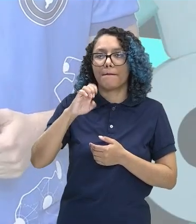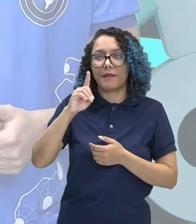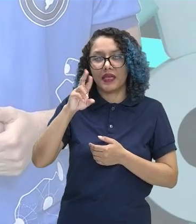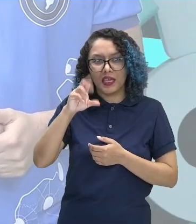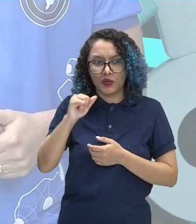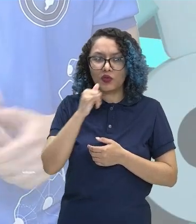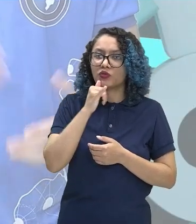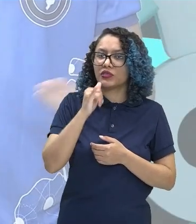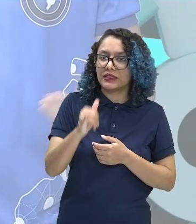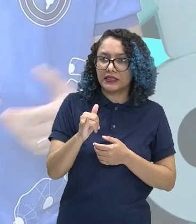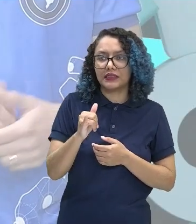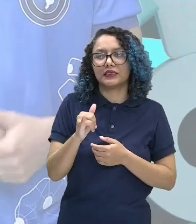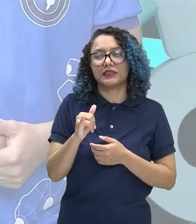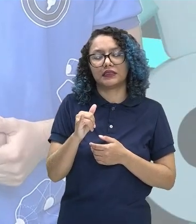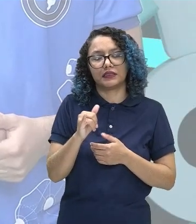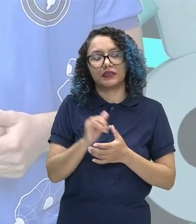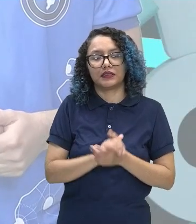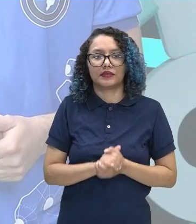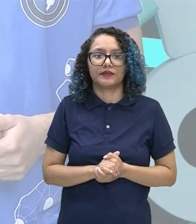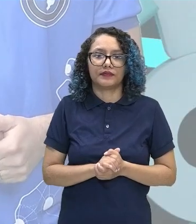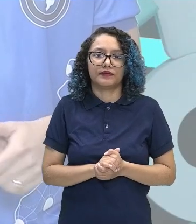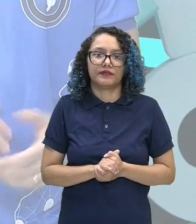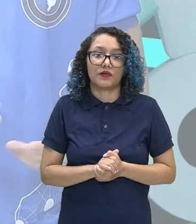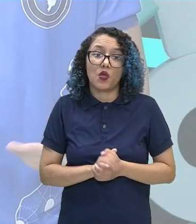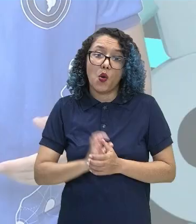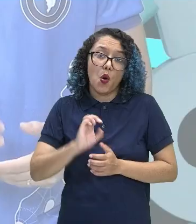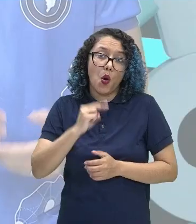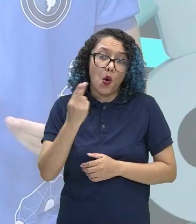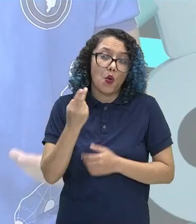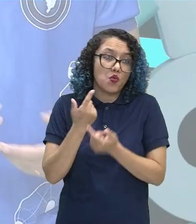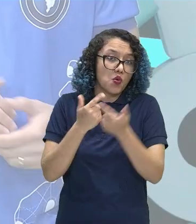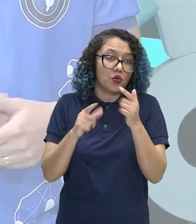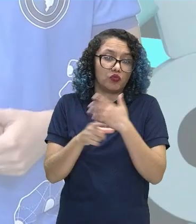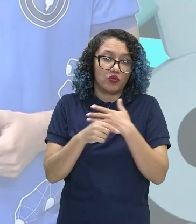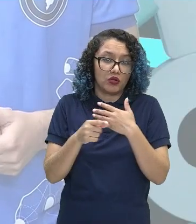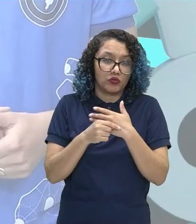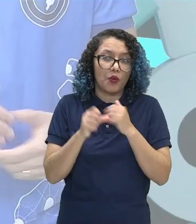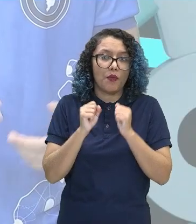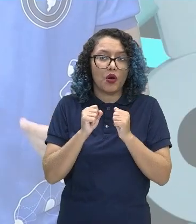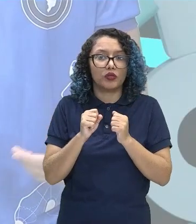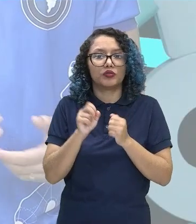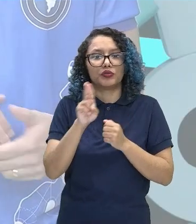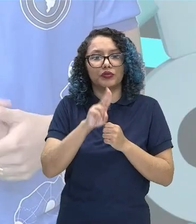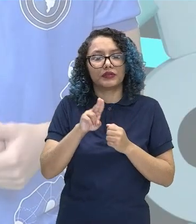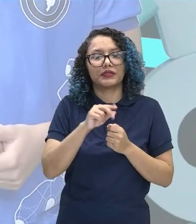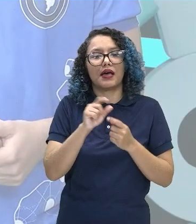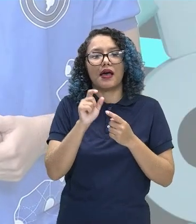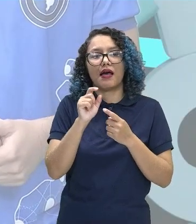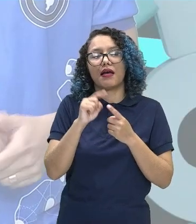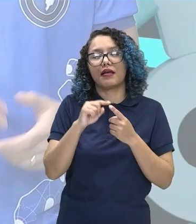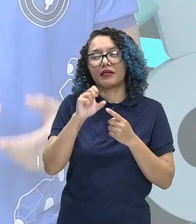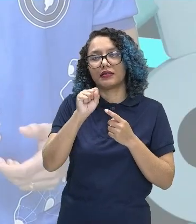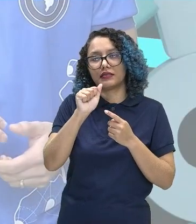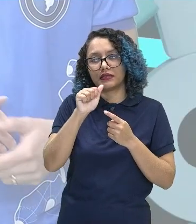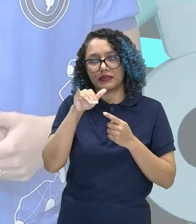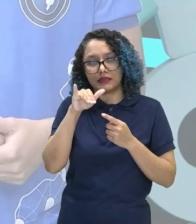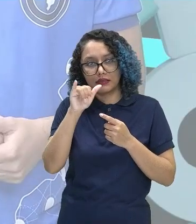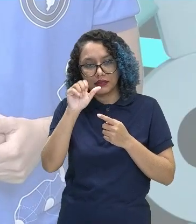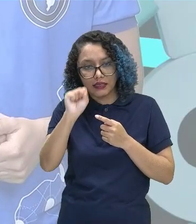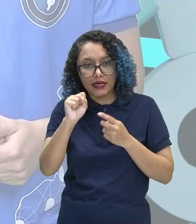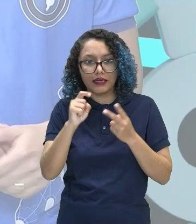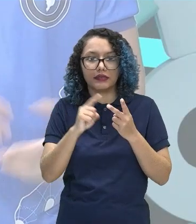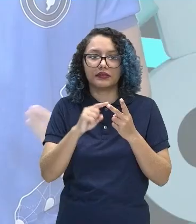né? Ou outro autor, eu posso utilizar o says, o explains e o